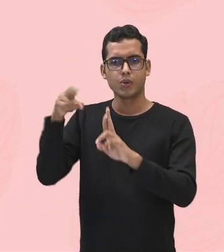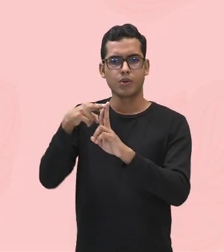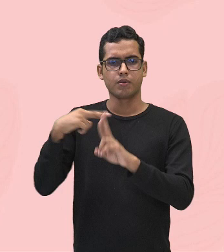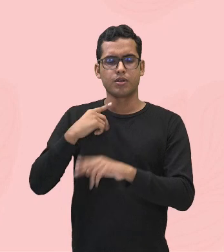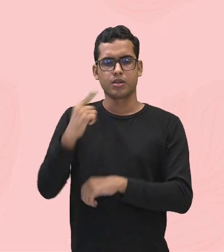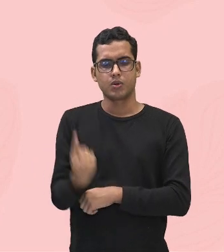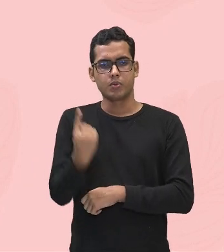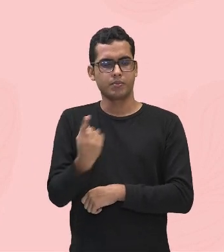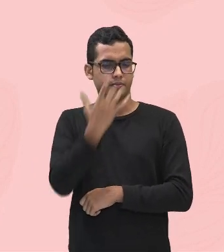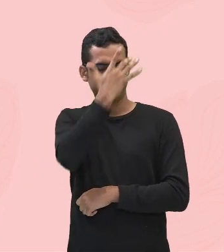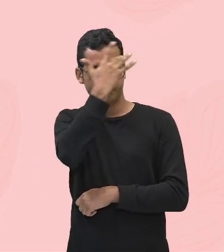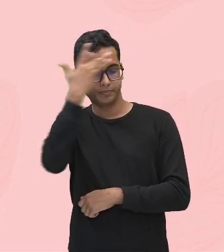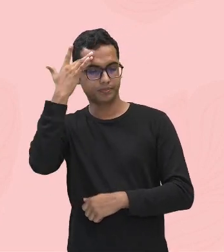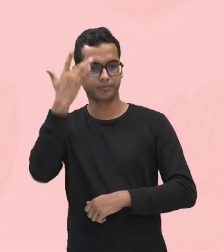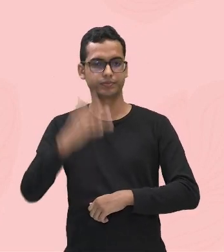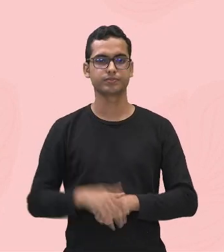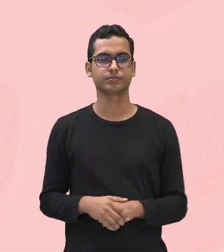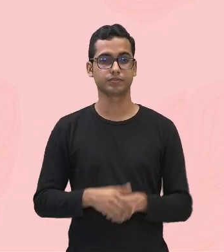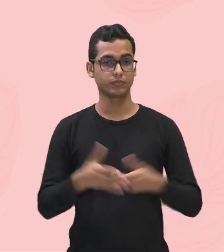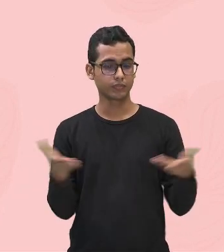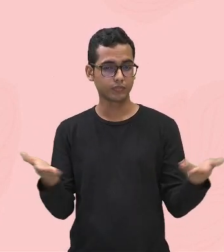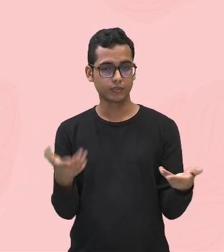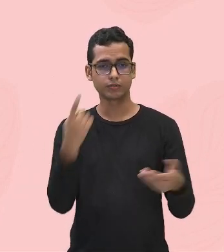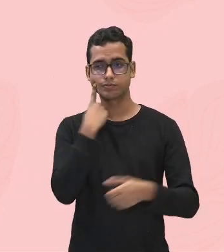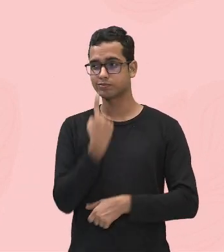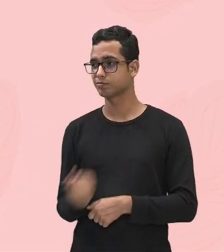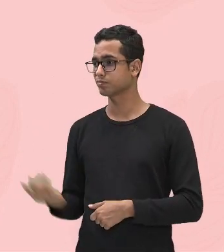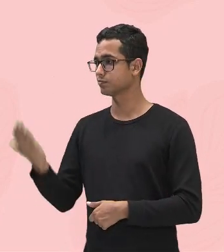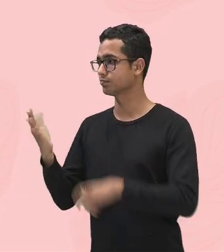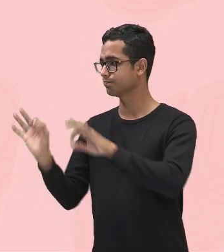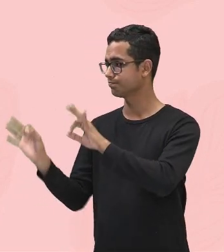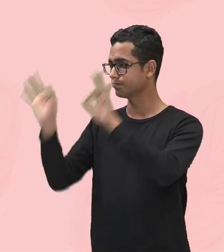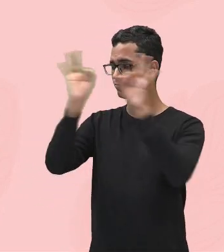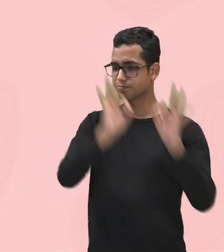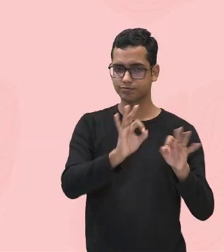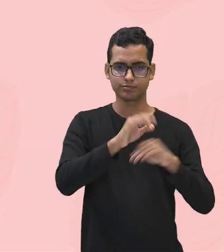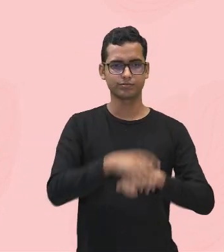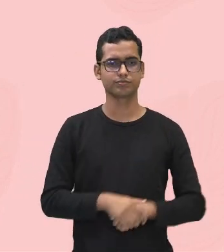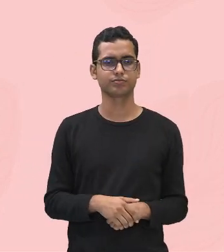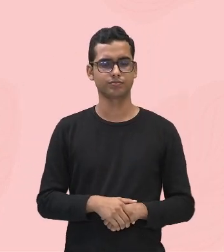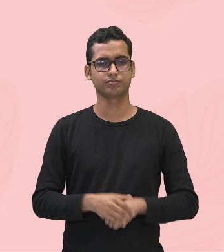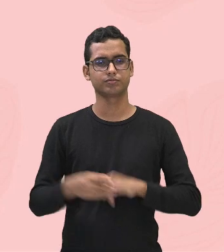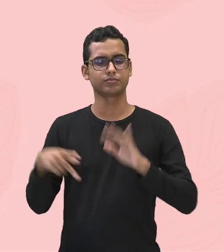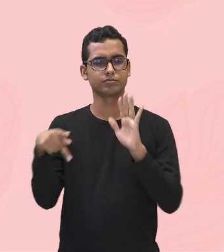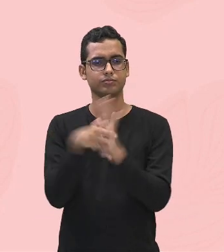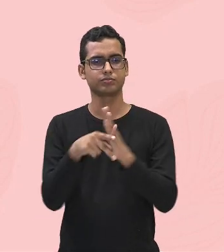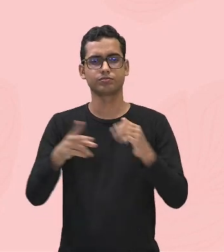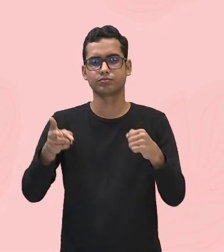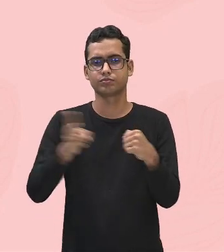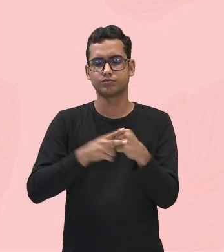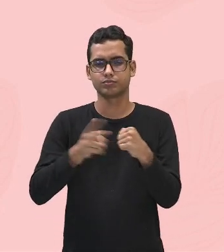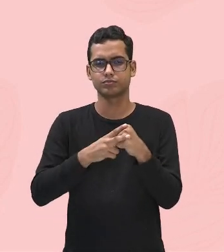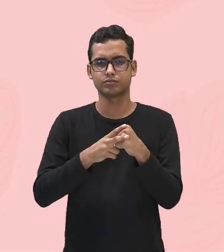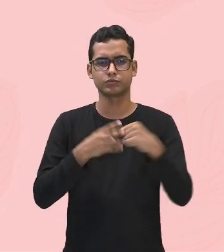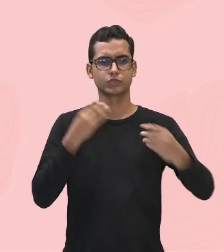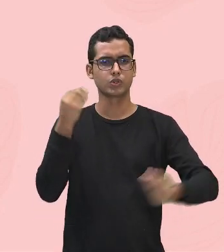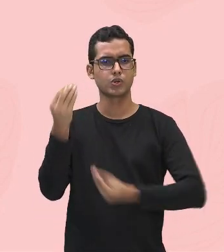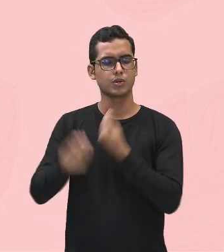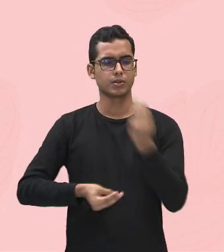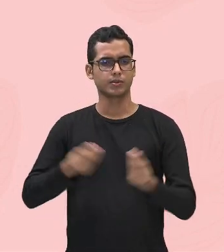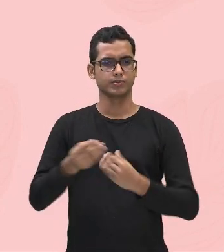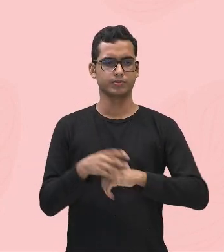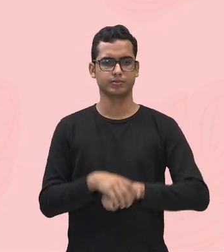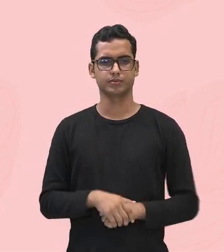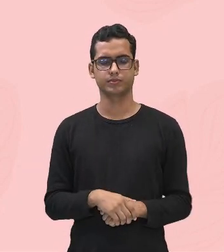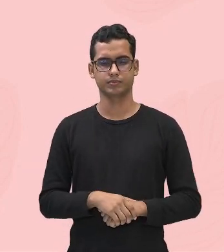pessoa. E aí vamos começar a ver a formação definitiva do verbo com la raiz,